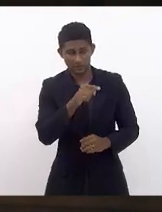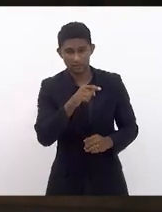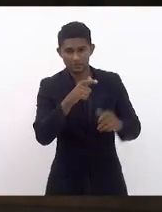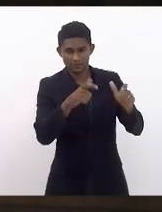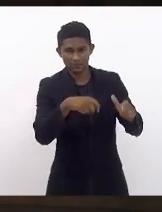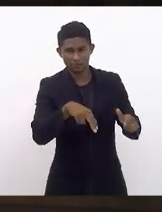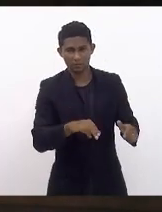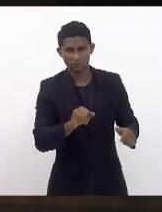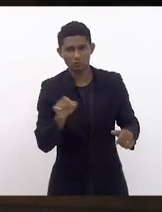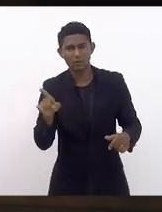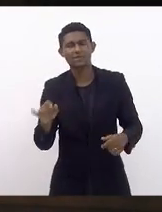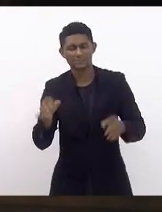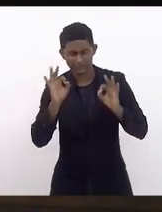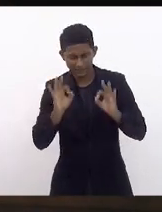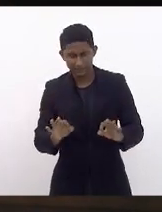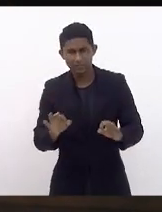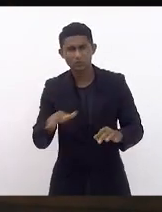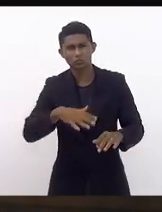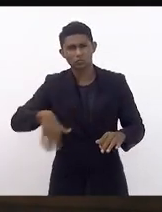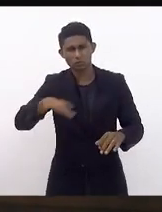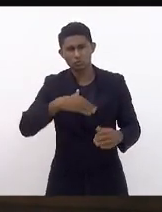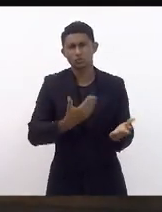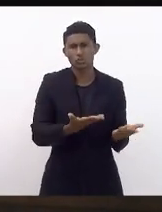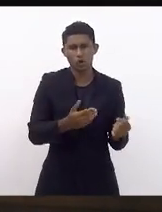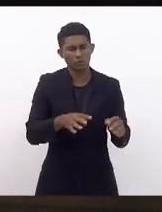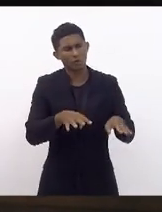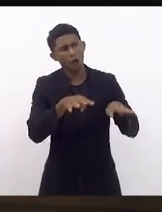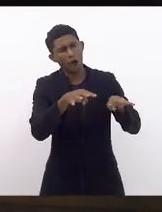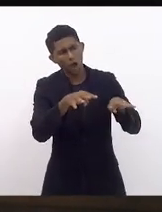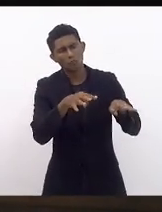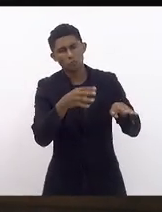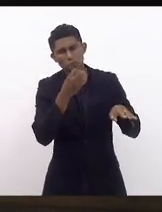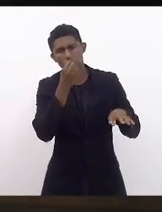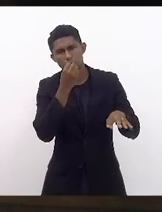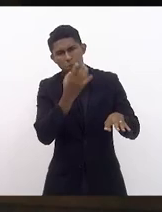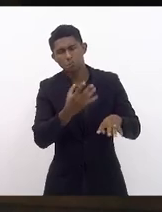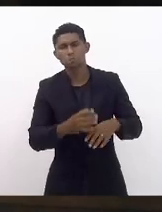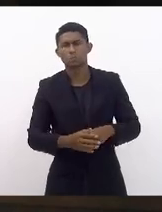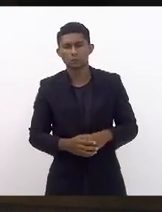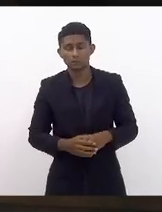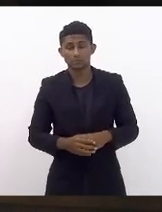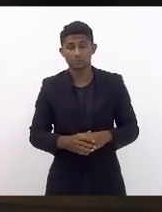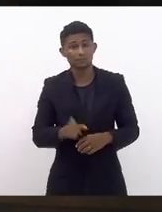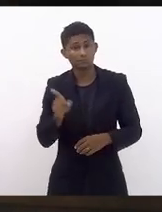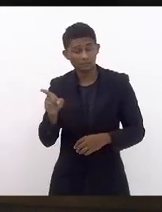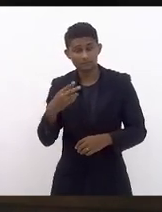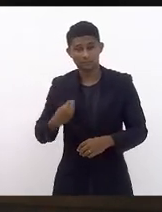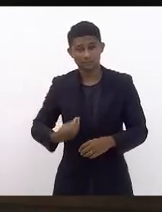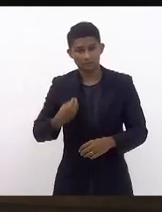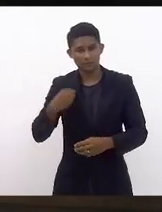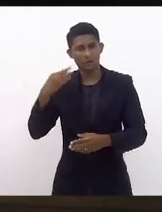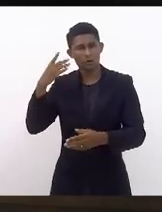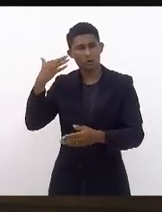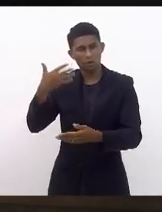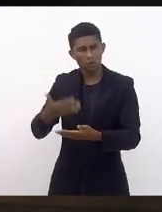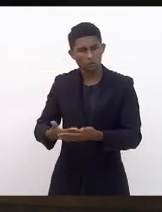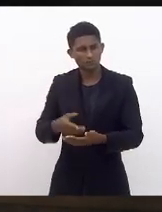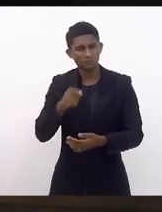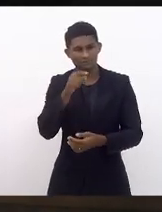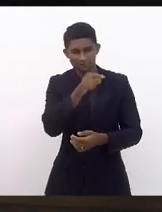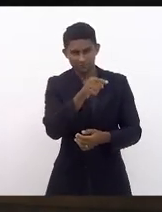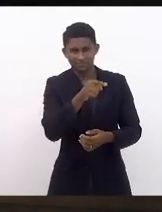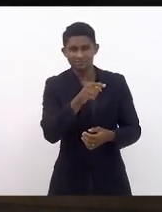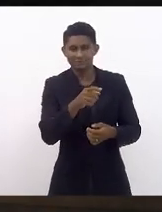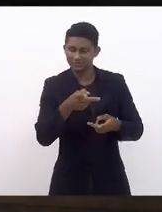iguaçuana. E a sua trajetória junto à nossa convenção, pastor Heber,